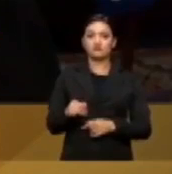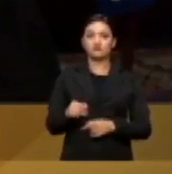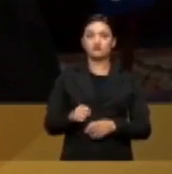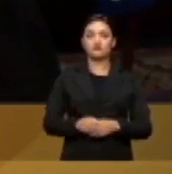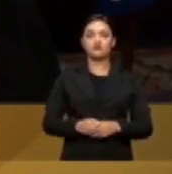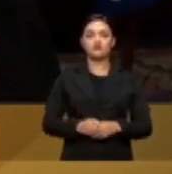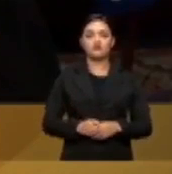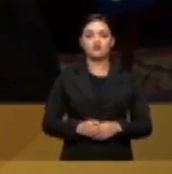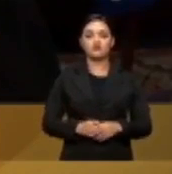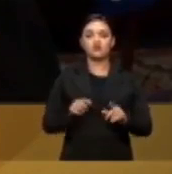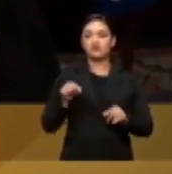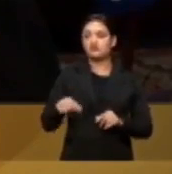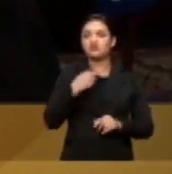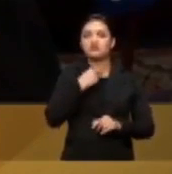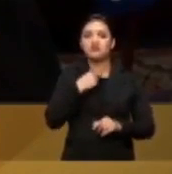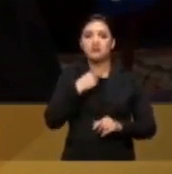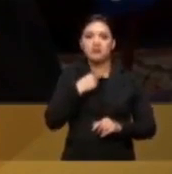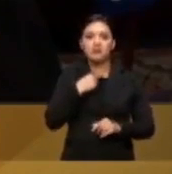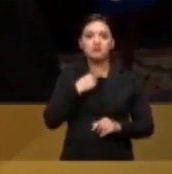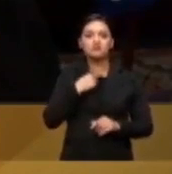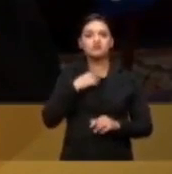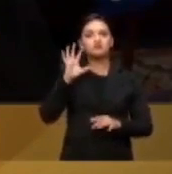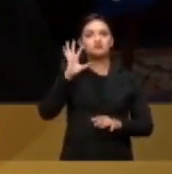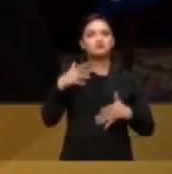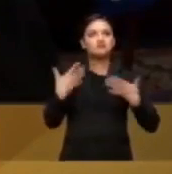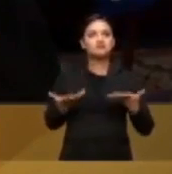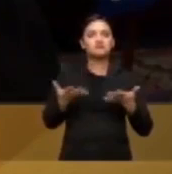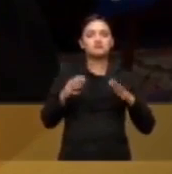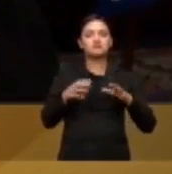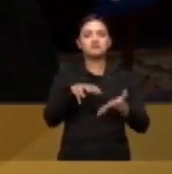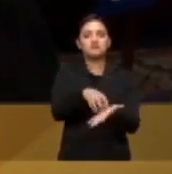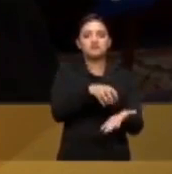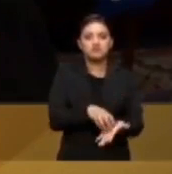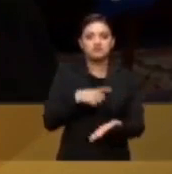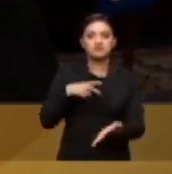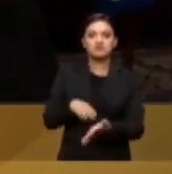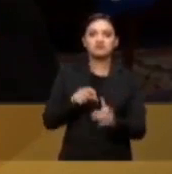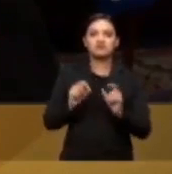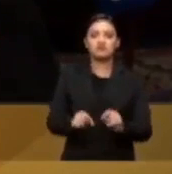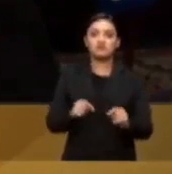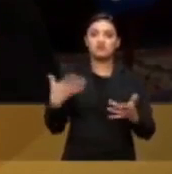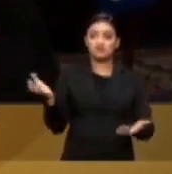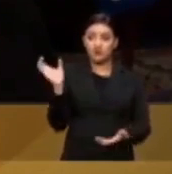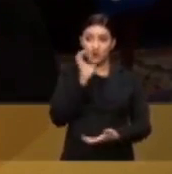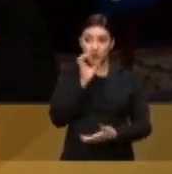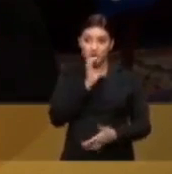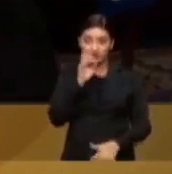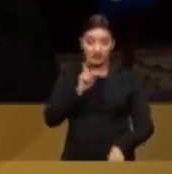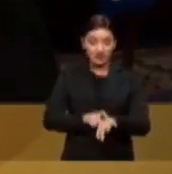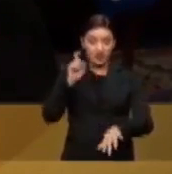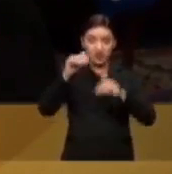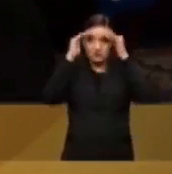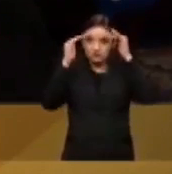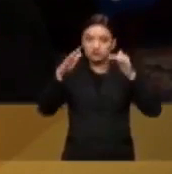poder de determinar os órgãos jurisdicionais sob cominação da pena, entre aspas, o imediato cumprimento de decisão